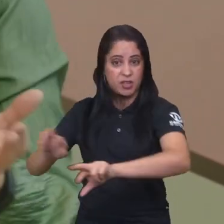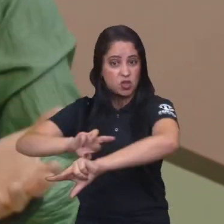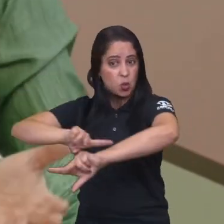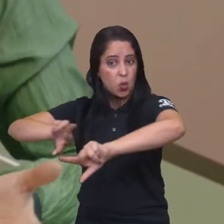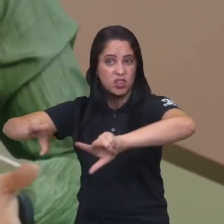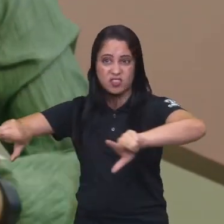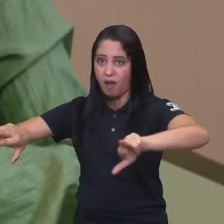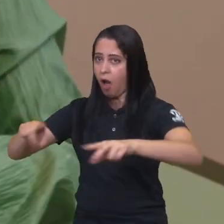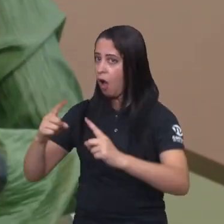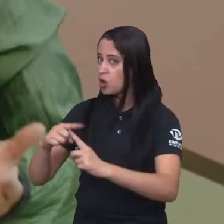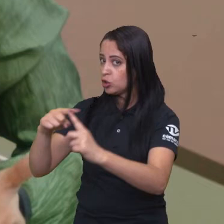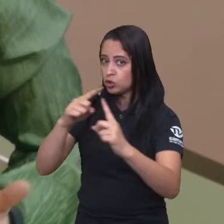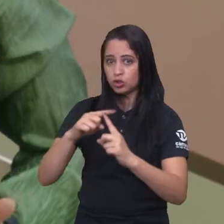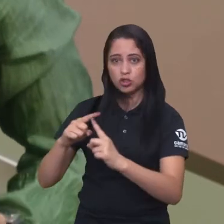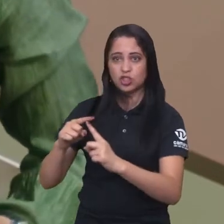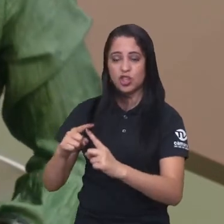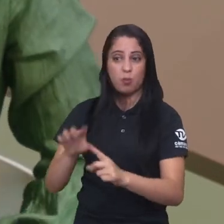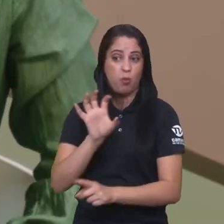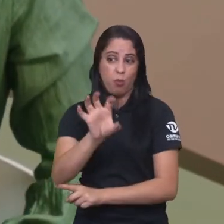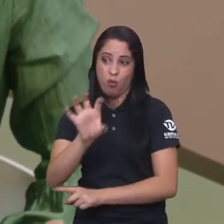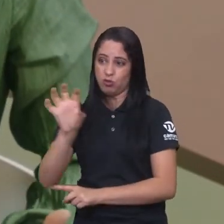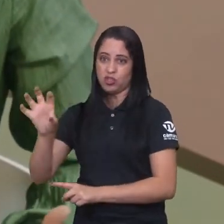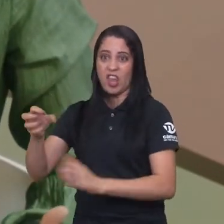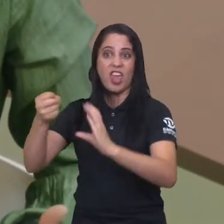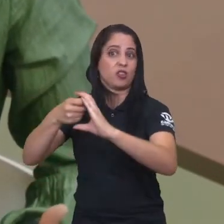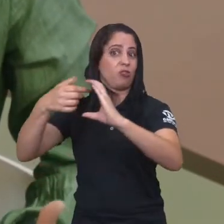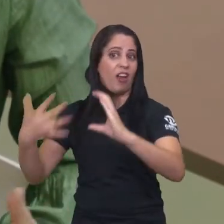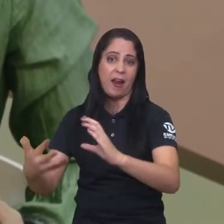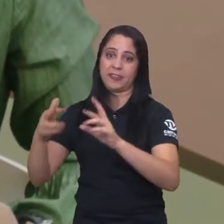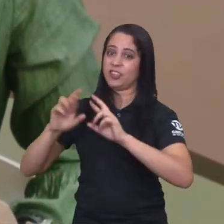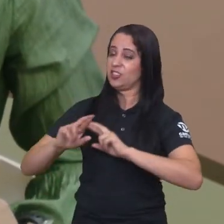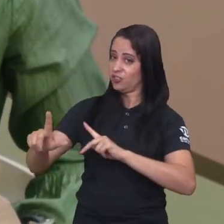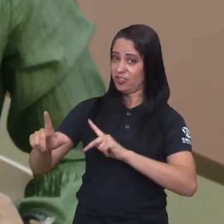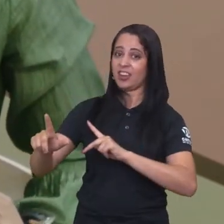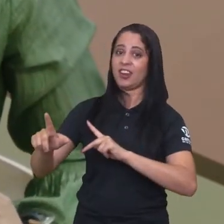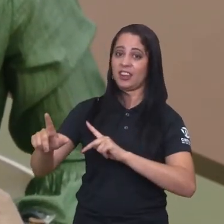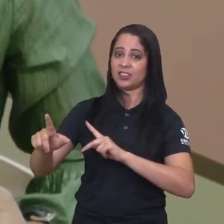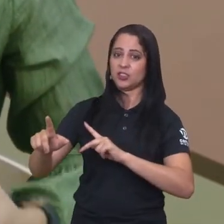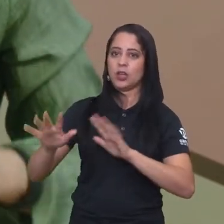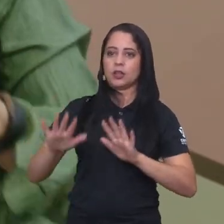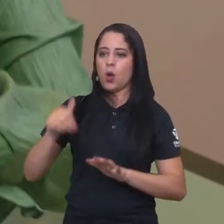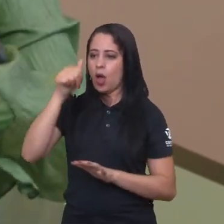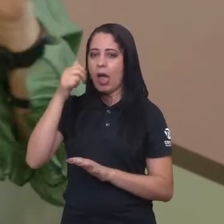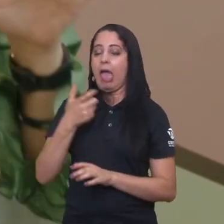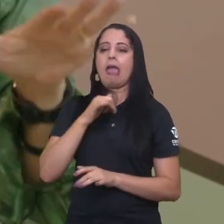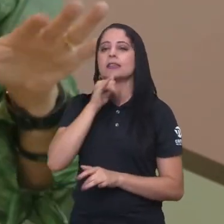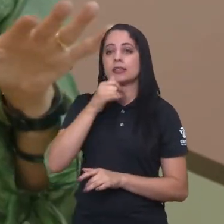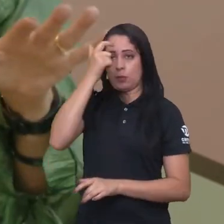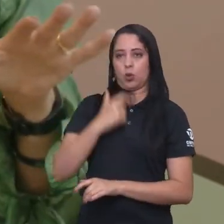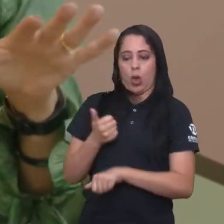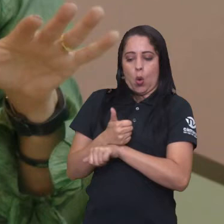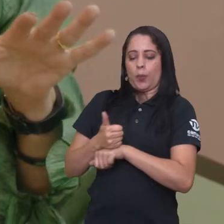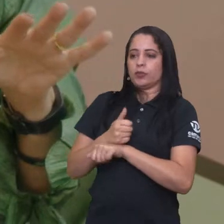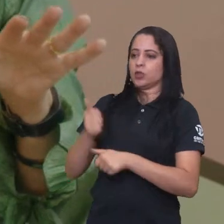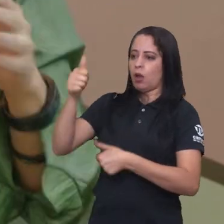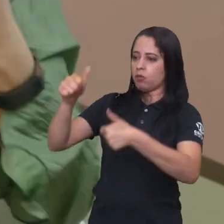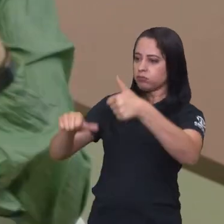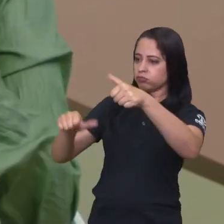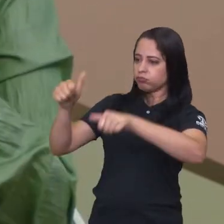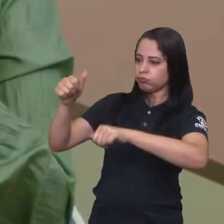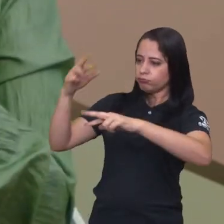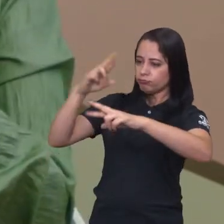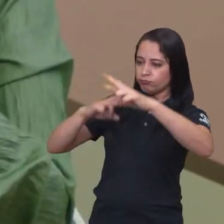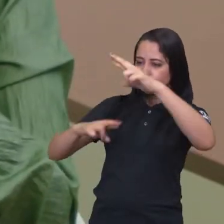diversas... O tempo todo e com diversas características, né? Quando a gente traz a análise do comportamento, quando eu analiso o comportamento da pessoa,